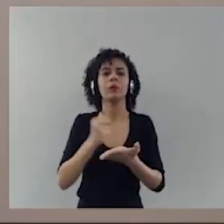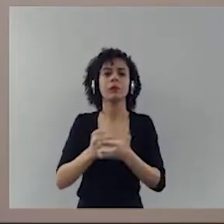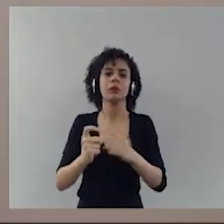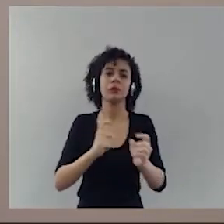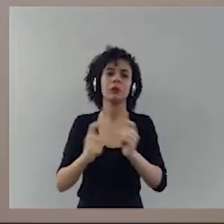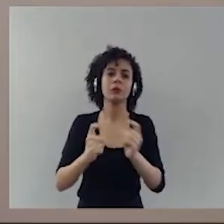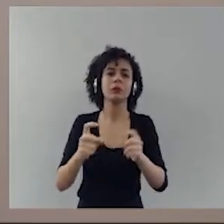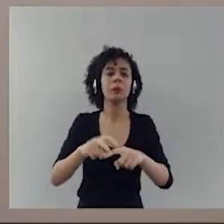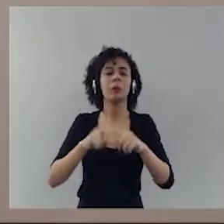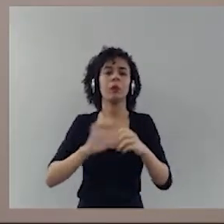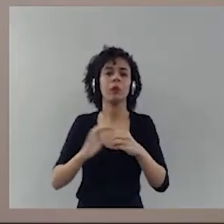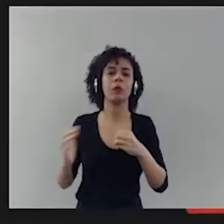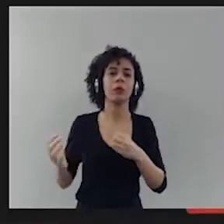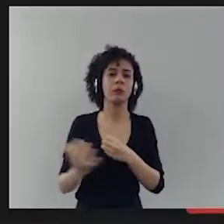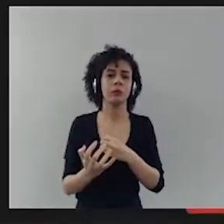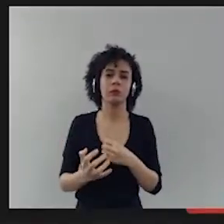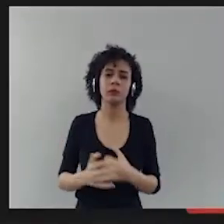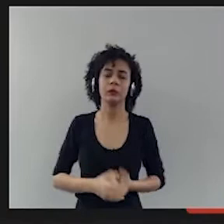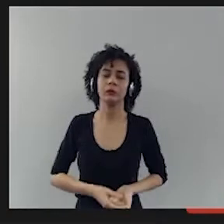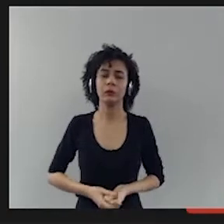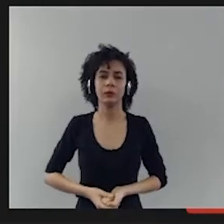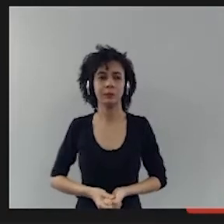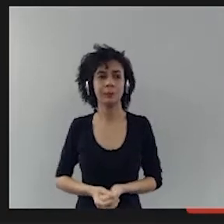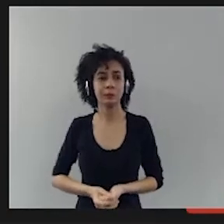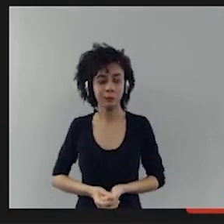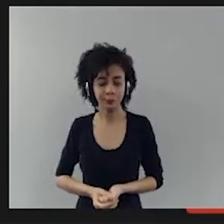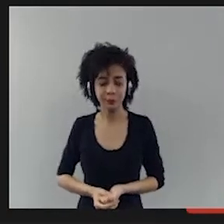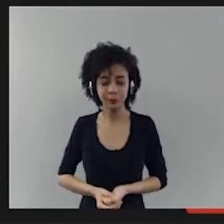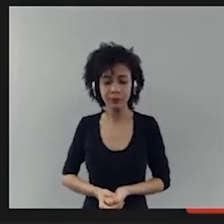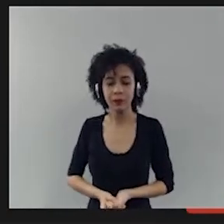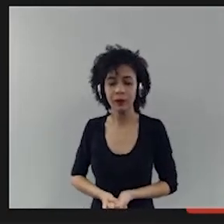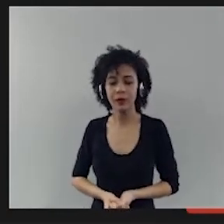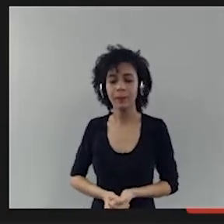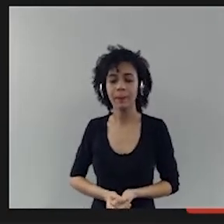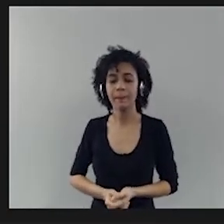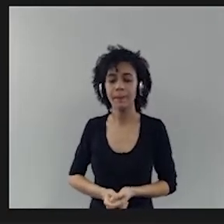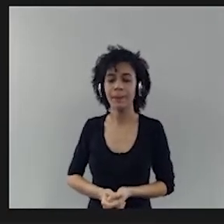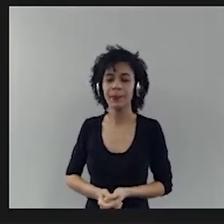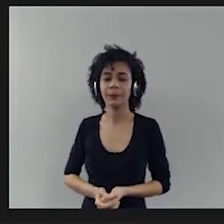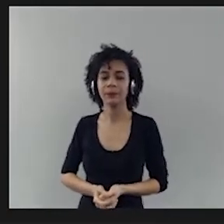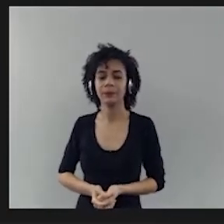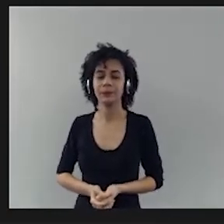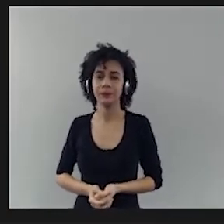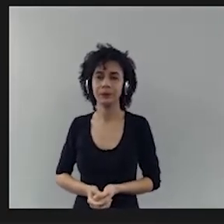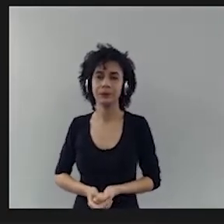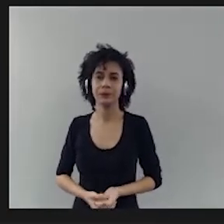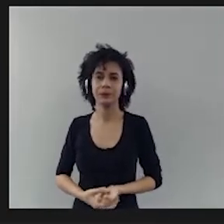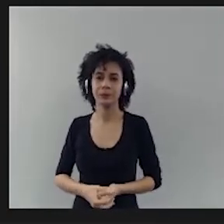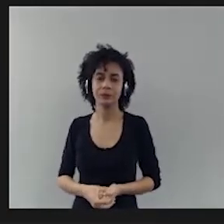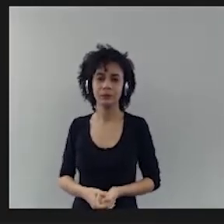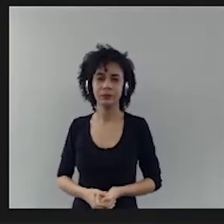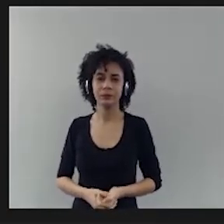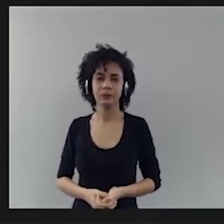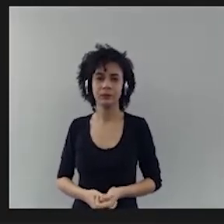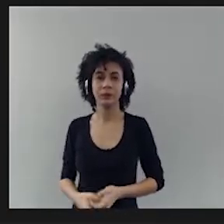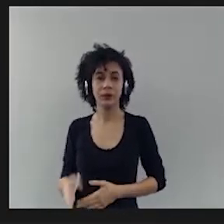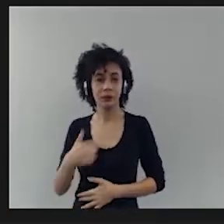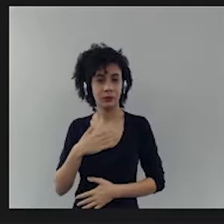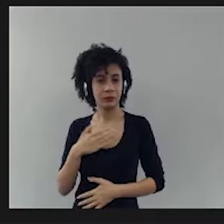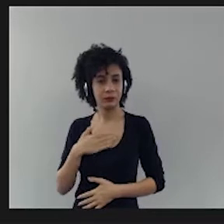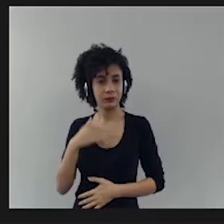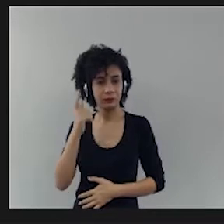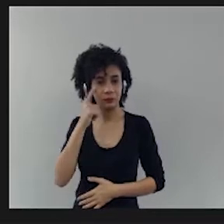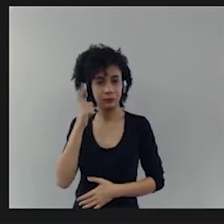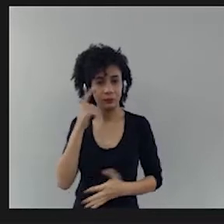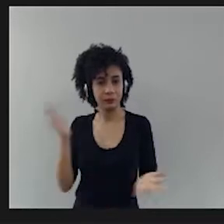e em razão da pandemia a ideia aqui é fazer um breve panorama